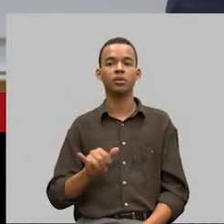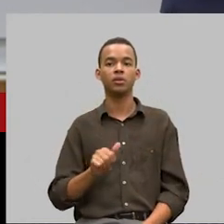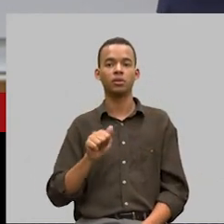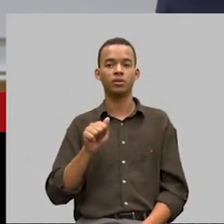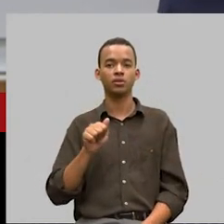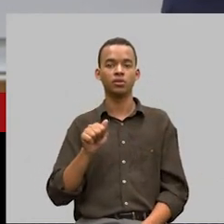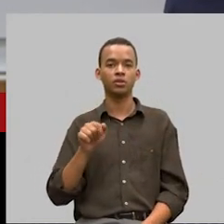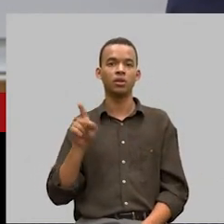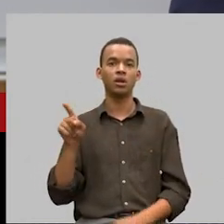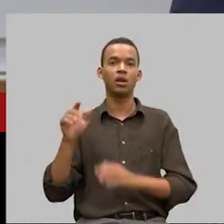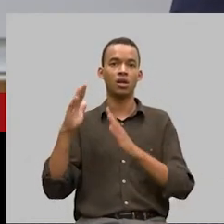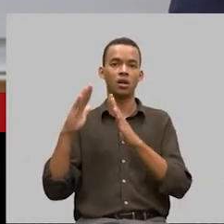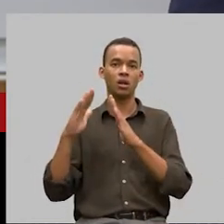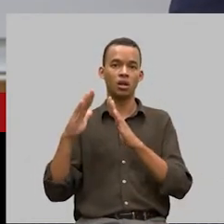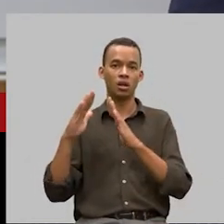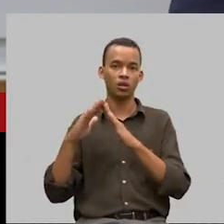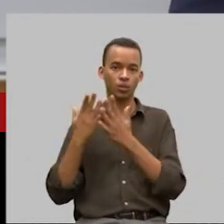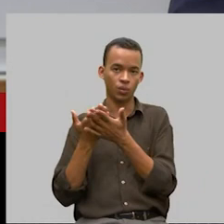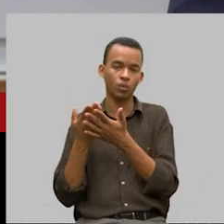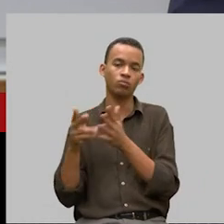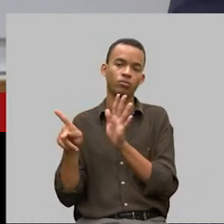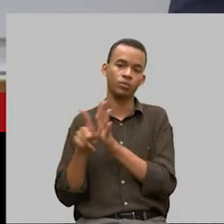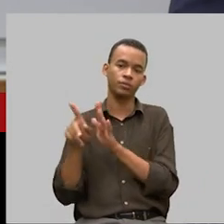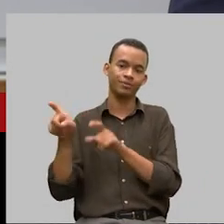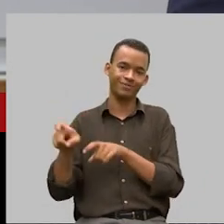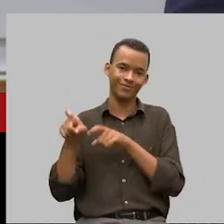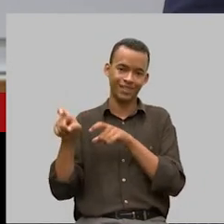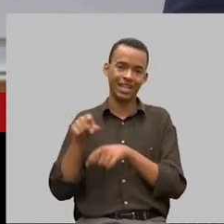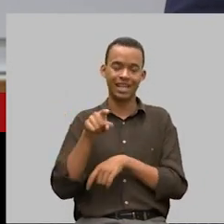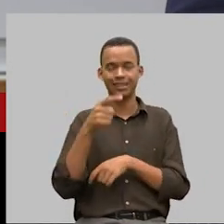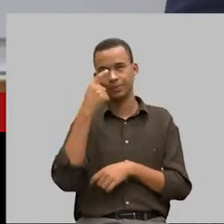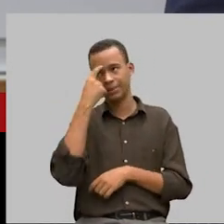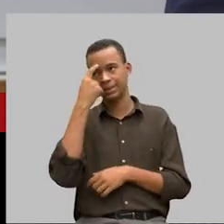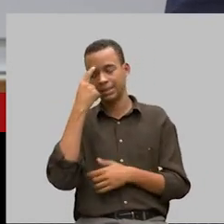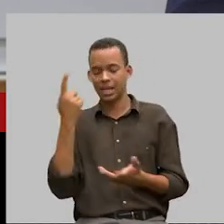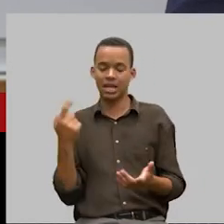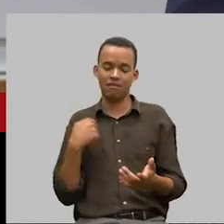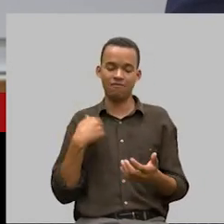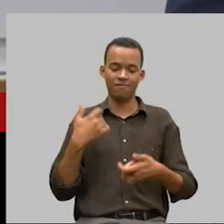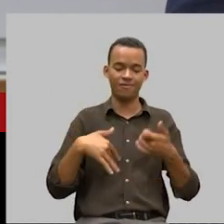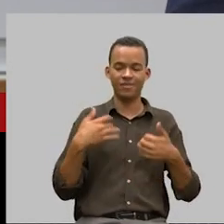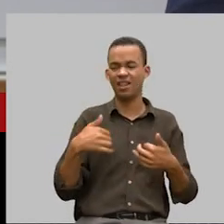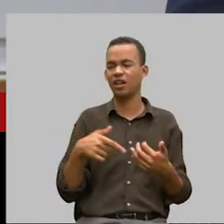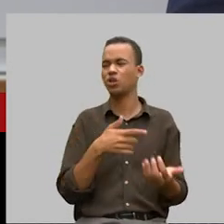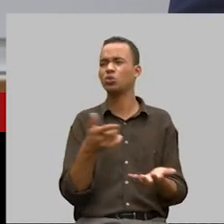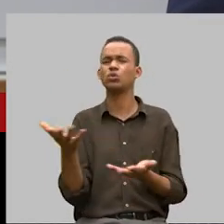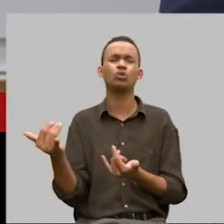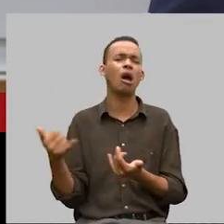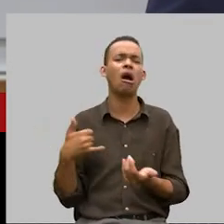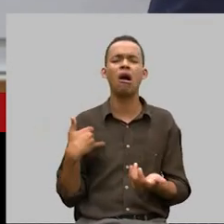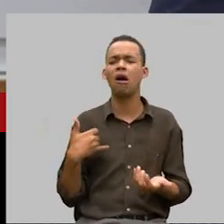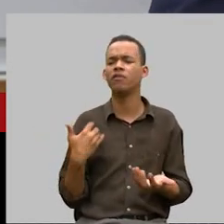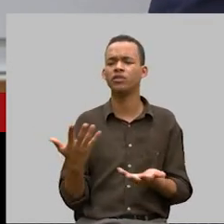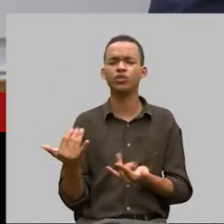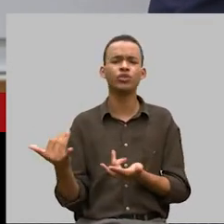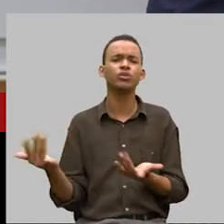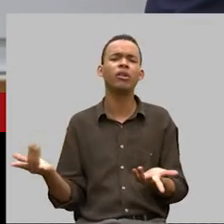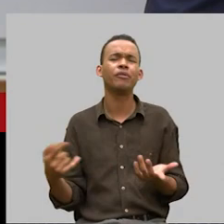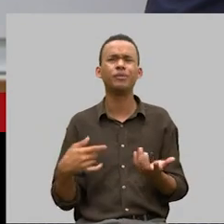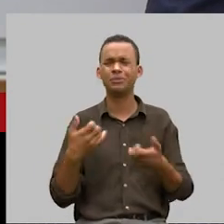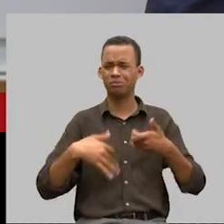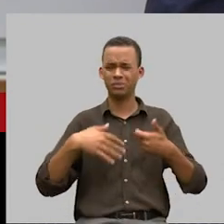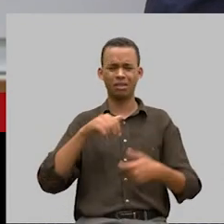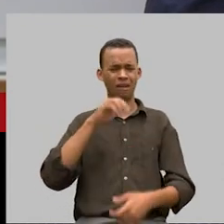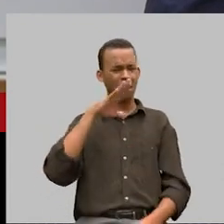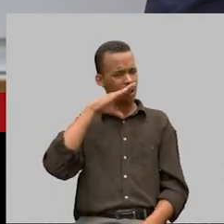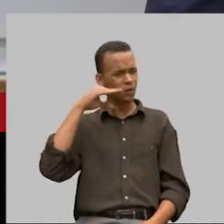e a aí vocês podem pensar assim nossa mas a mulher vai falar de EJA aqui com um monte de adolescente que coisa mais sem